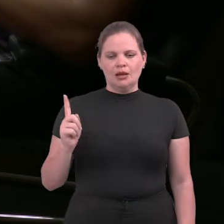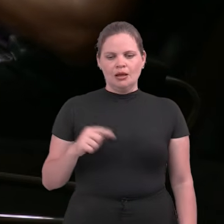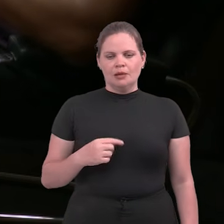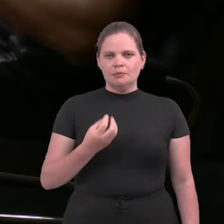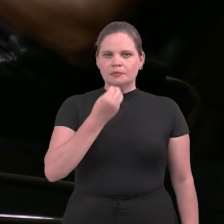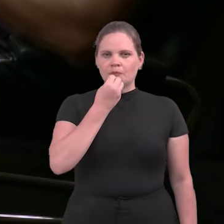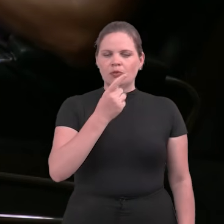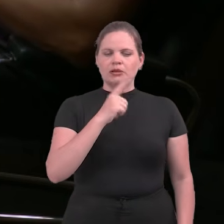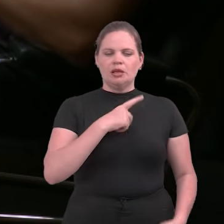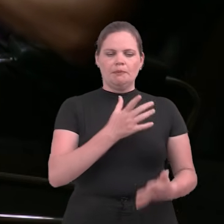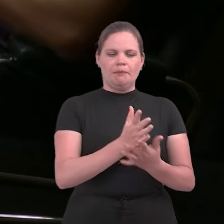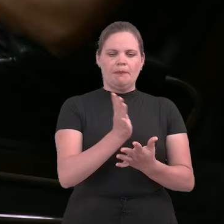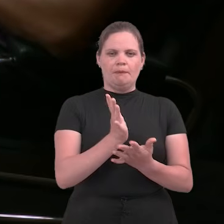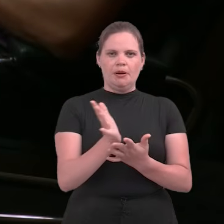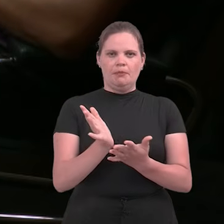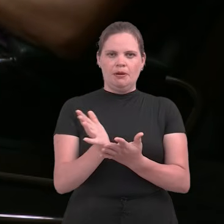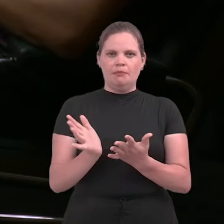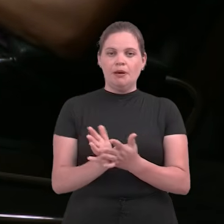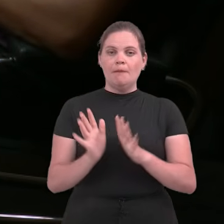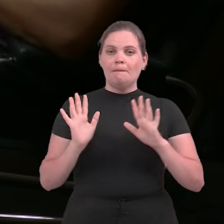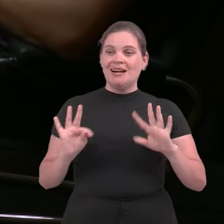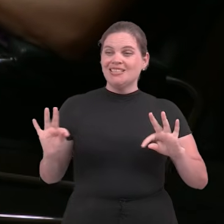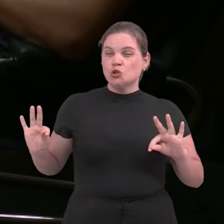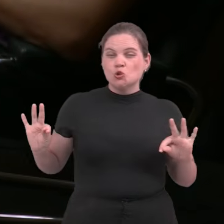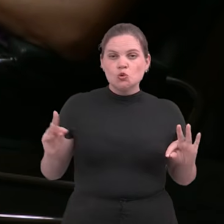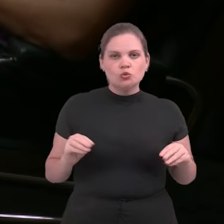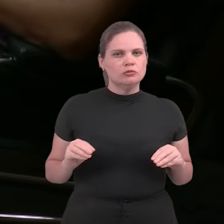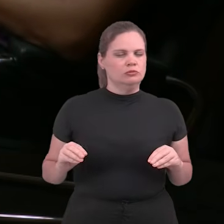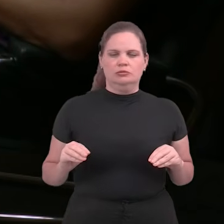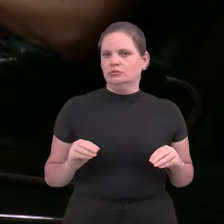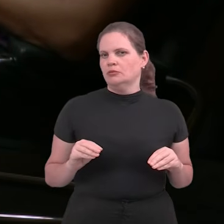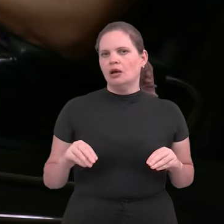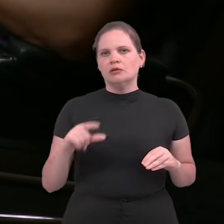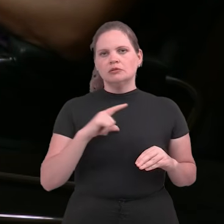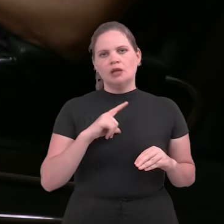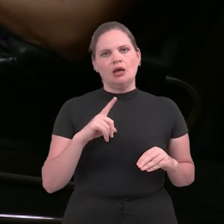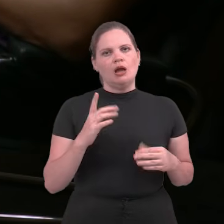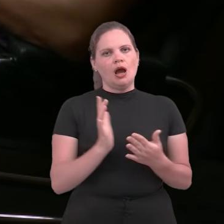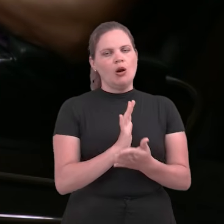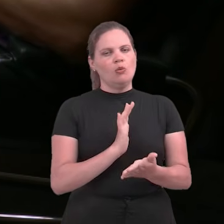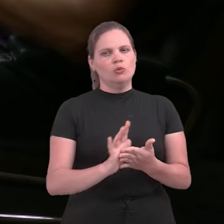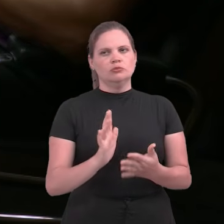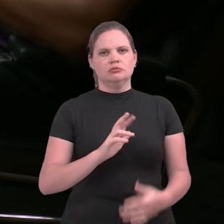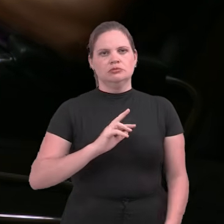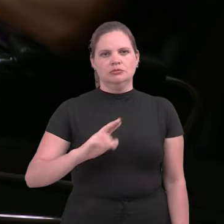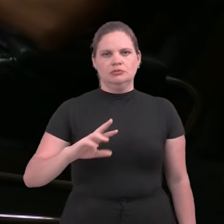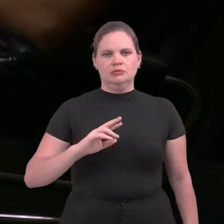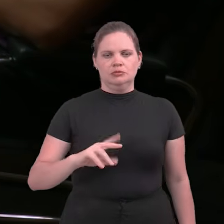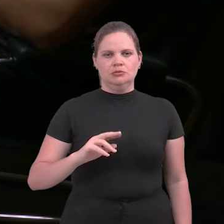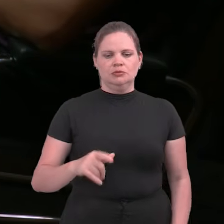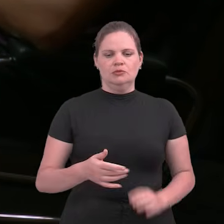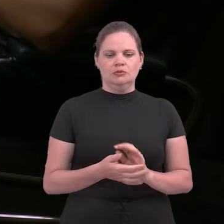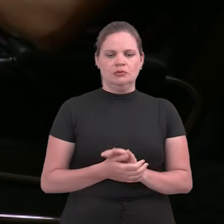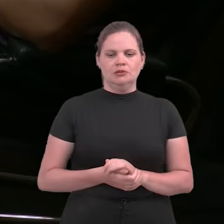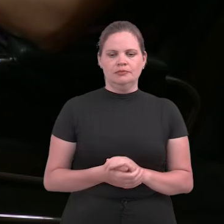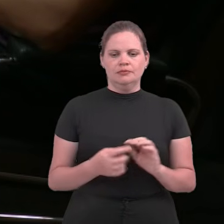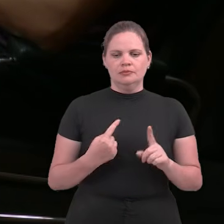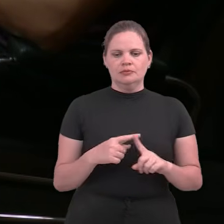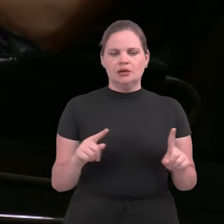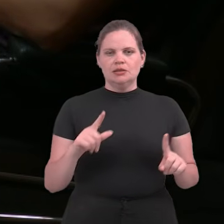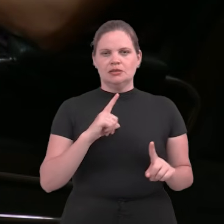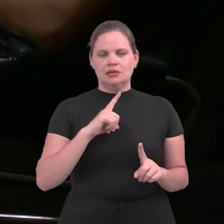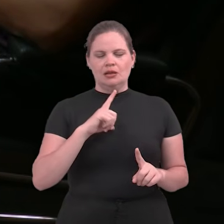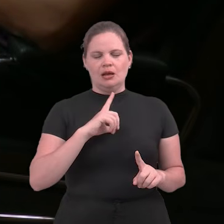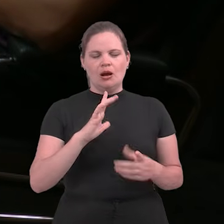ampla, mas nem tanto assim para determinadas situações, para situações regionais aí não tem como